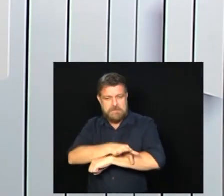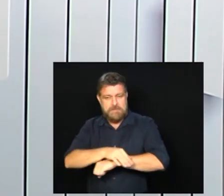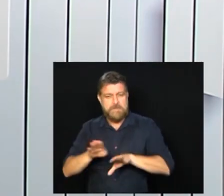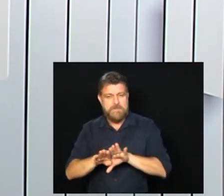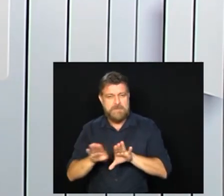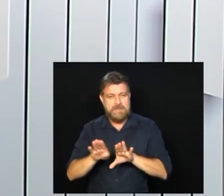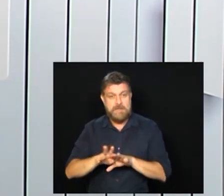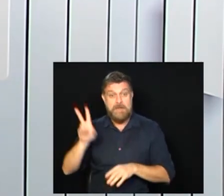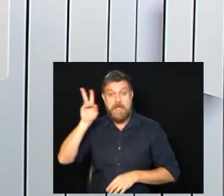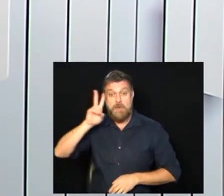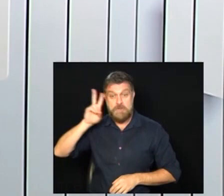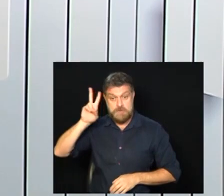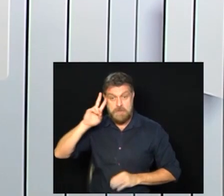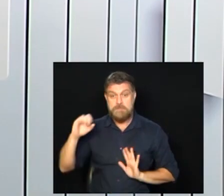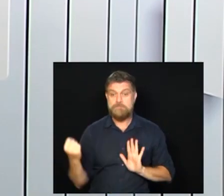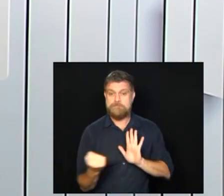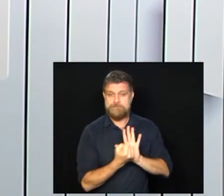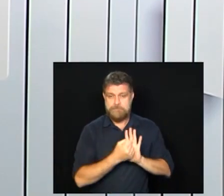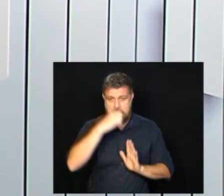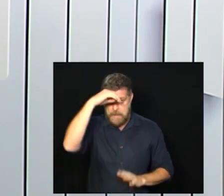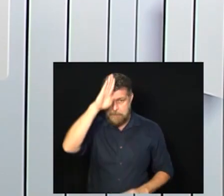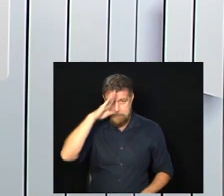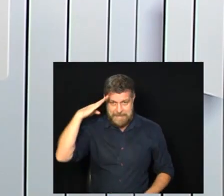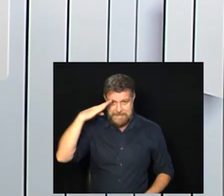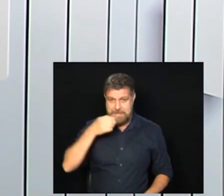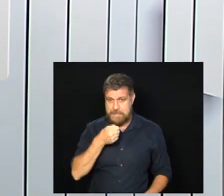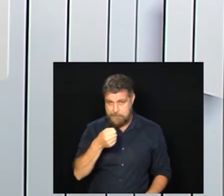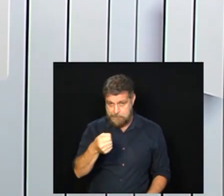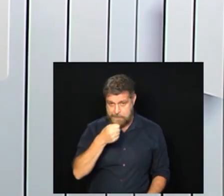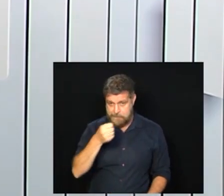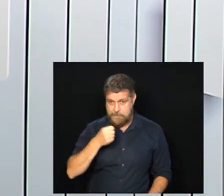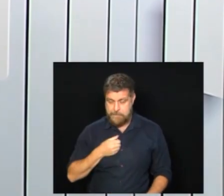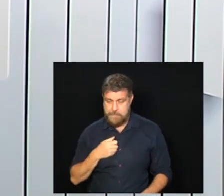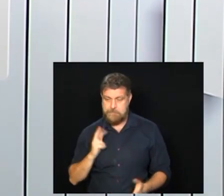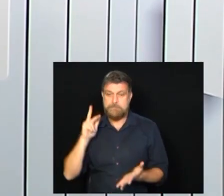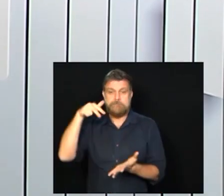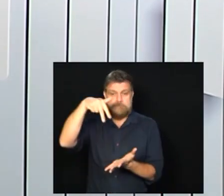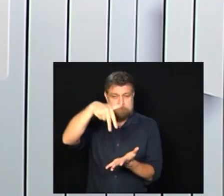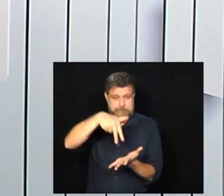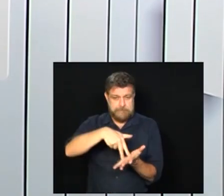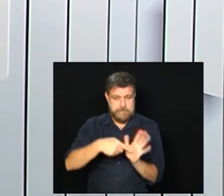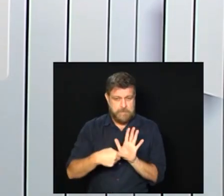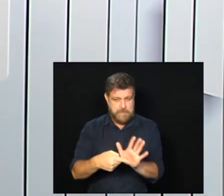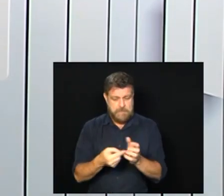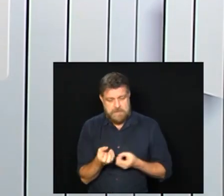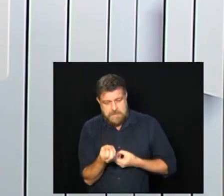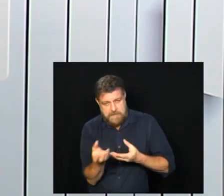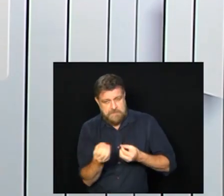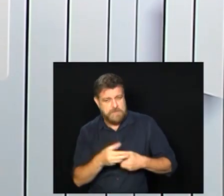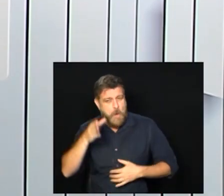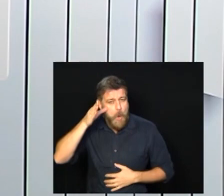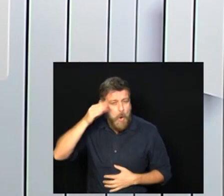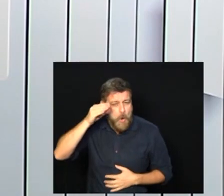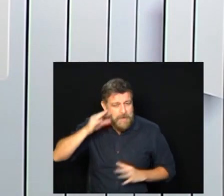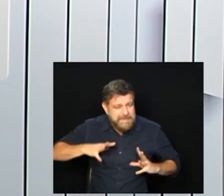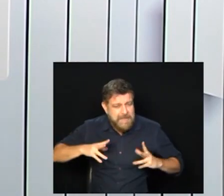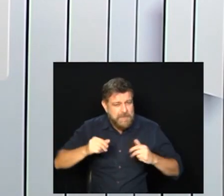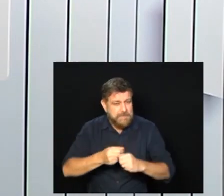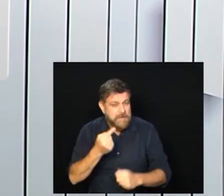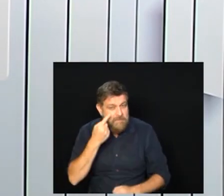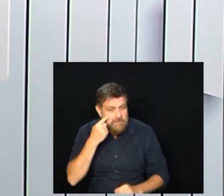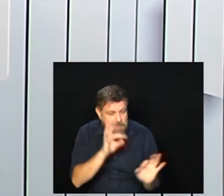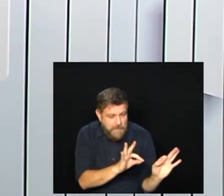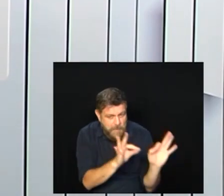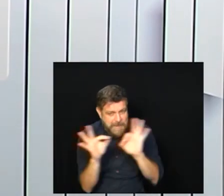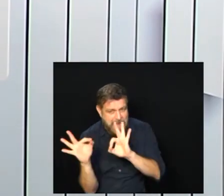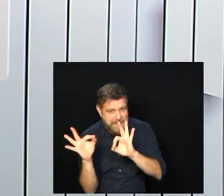especial histórico também, viu? A Mariana Meira teve acesso ao ambiente e conta todas as curiosidades pra gente. Vamos